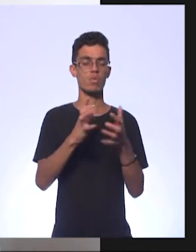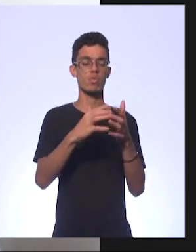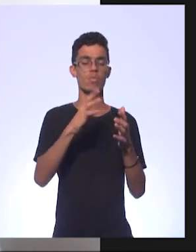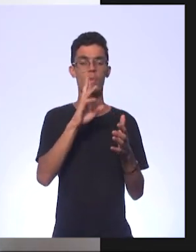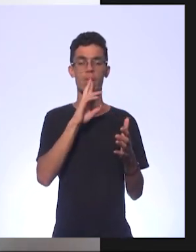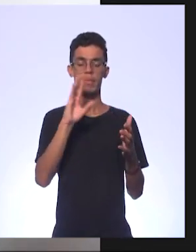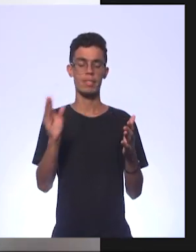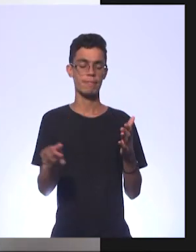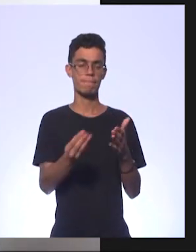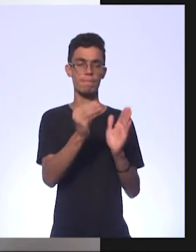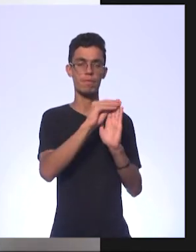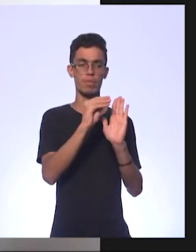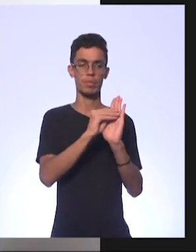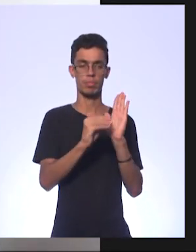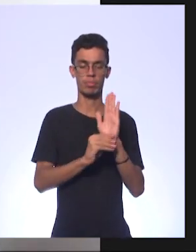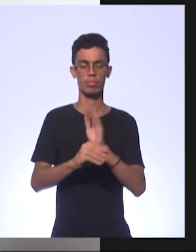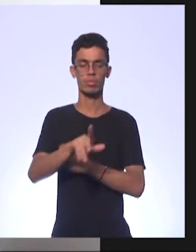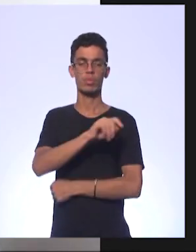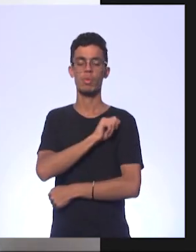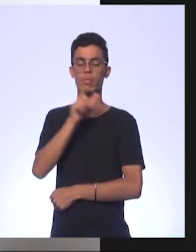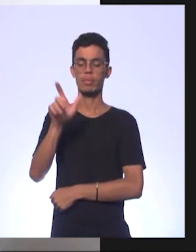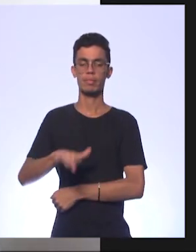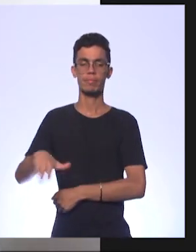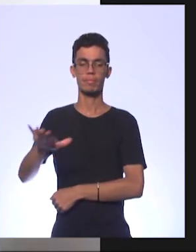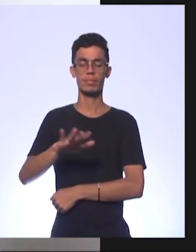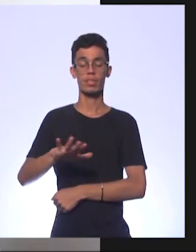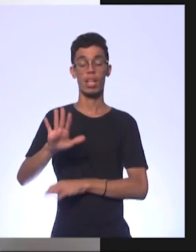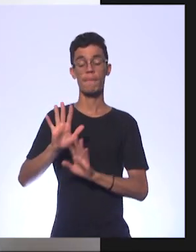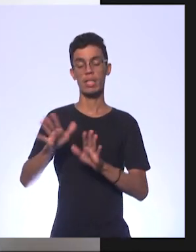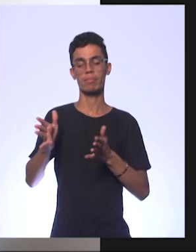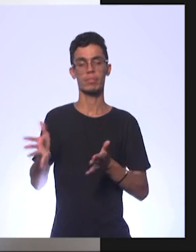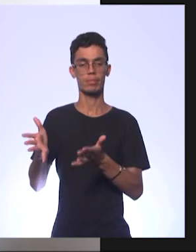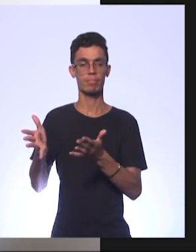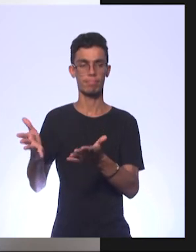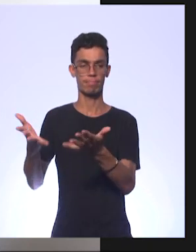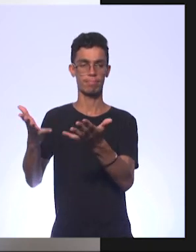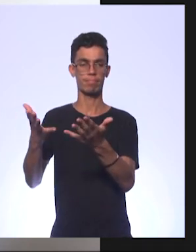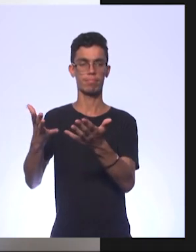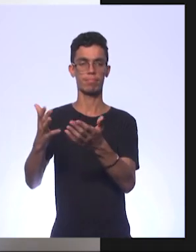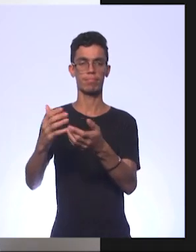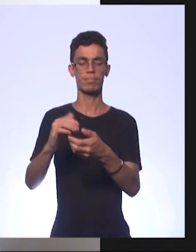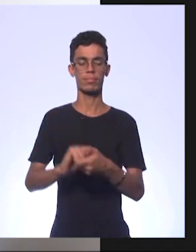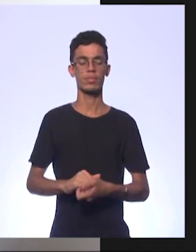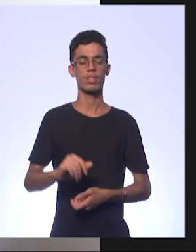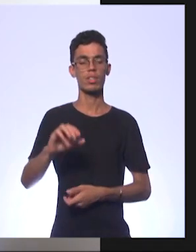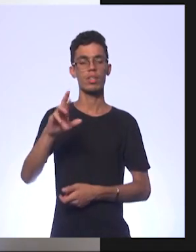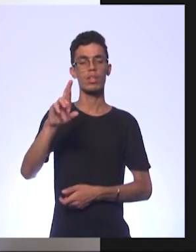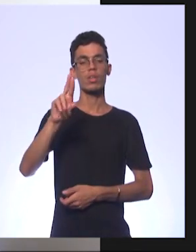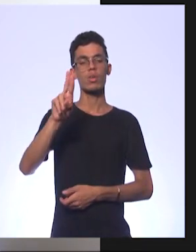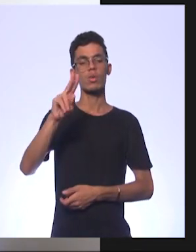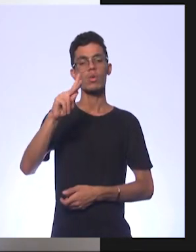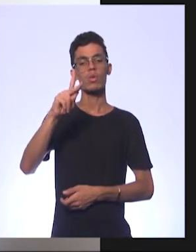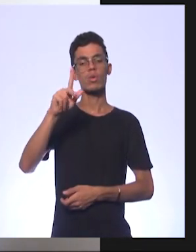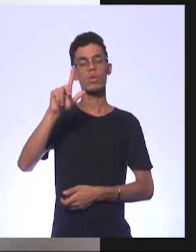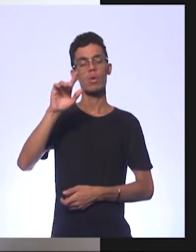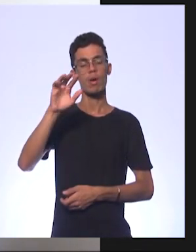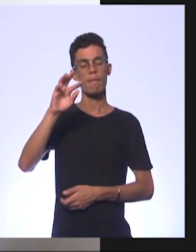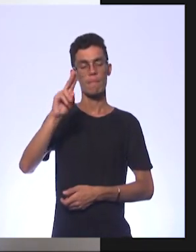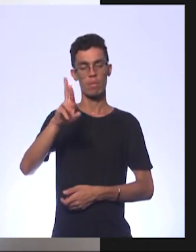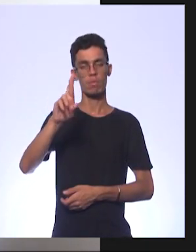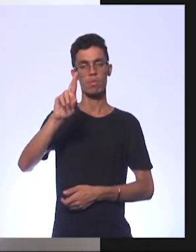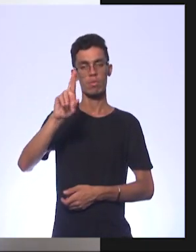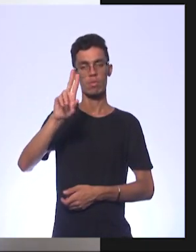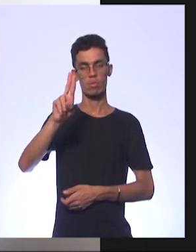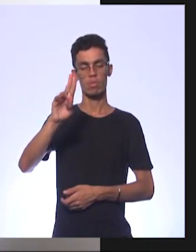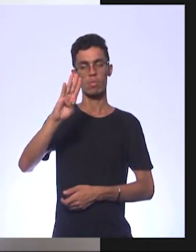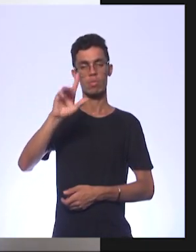porque essa resposta do estudante, ela me permite empurrá-lo para frente. Então, a rubrica é essa sequência